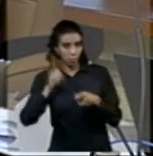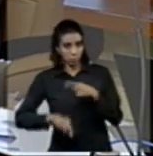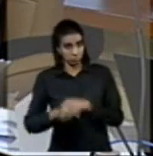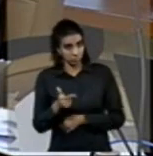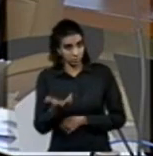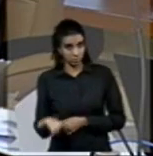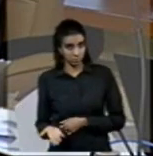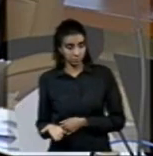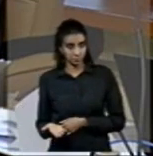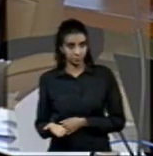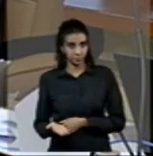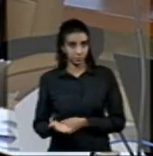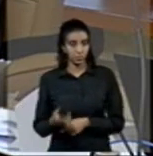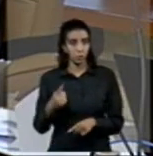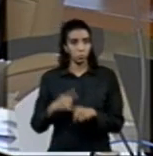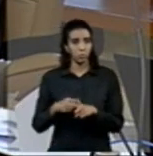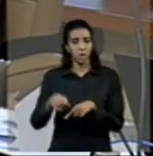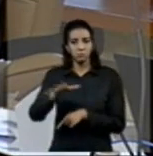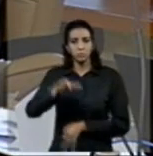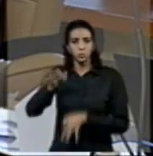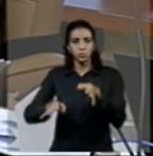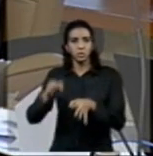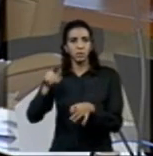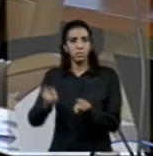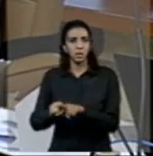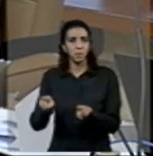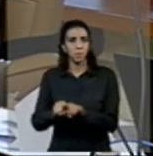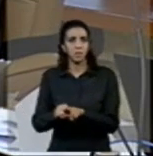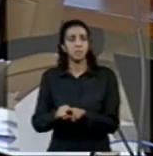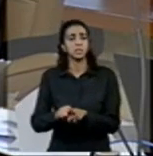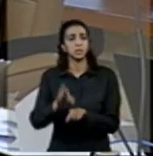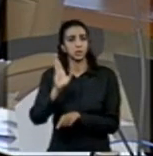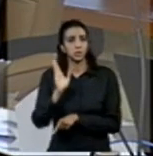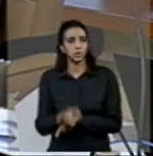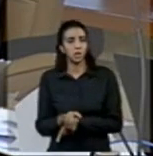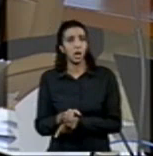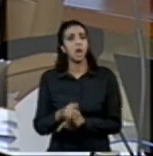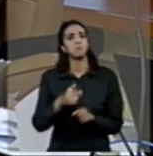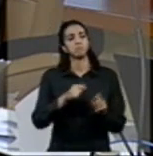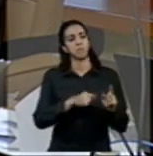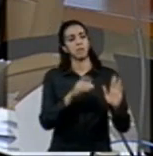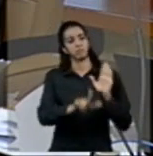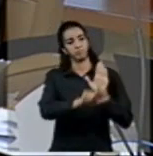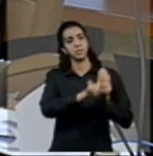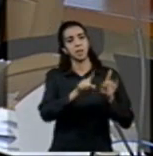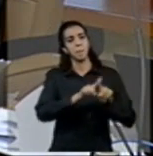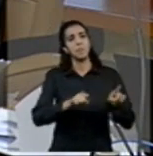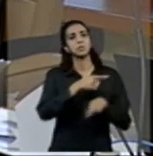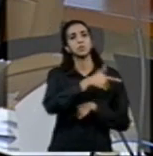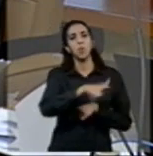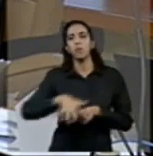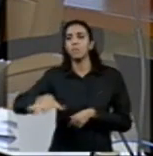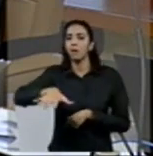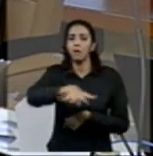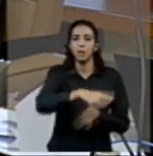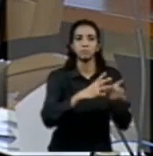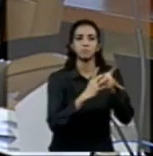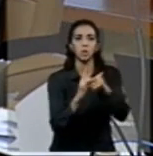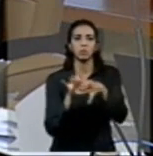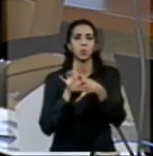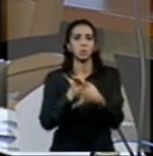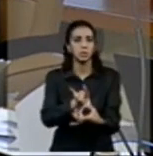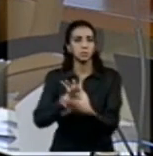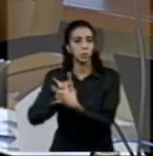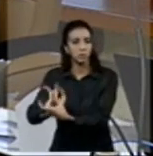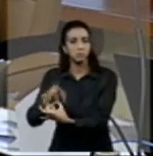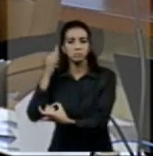ao justamente interpretar as normas jurídicas genéricas que no plano infraconstitucional regulam a relação de